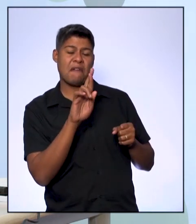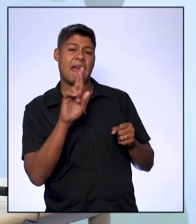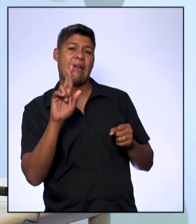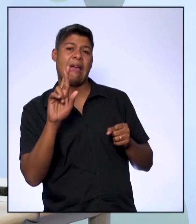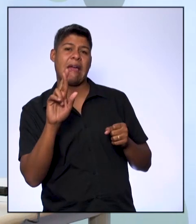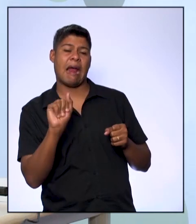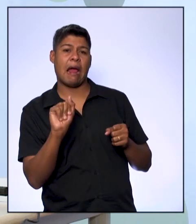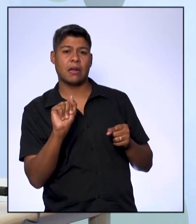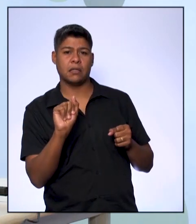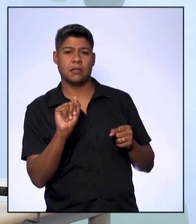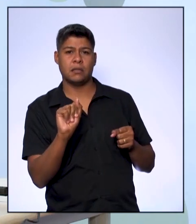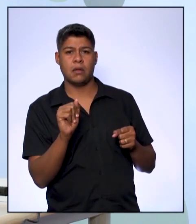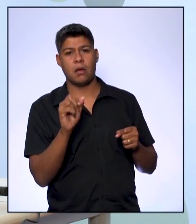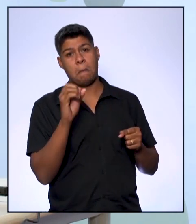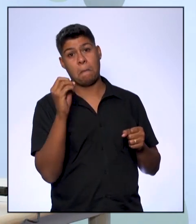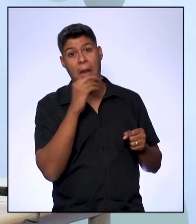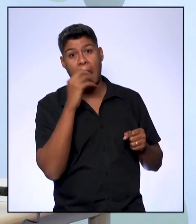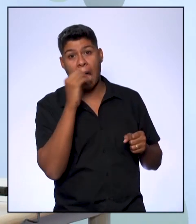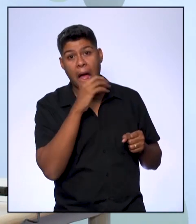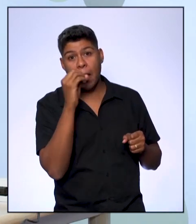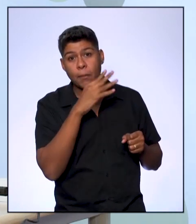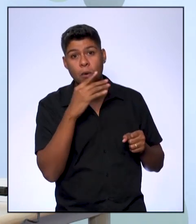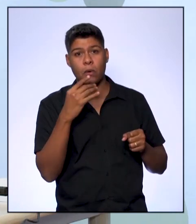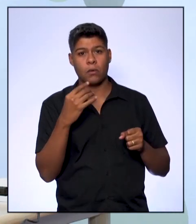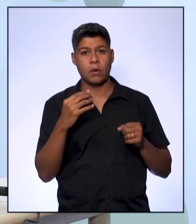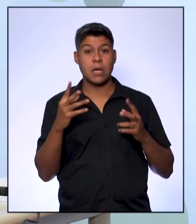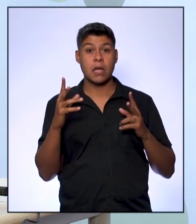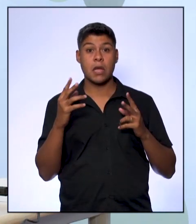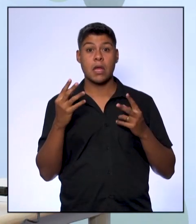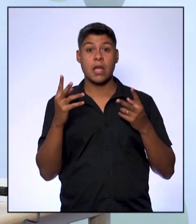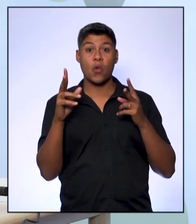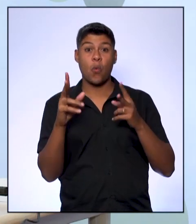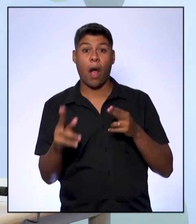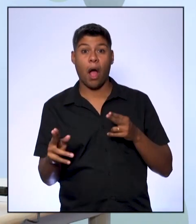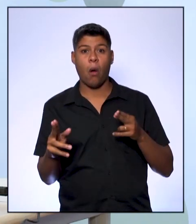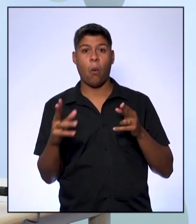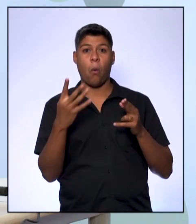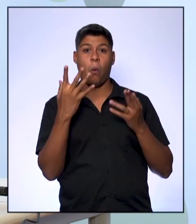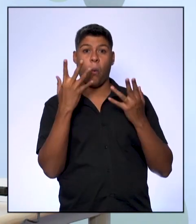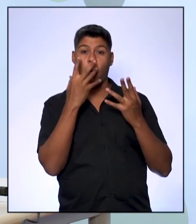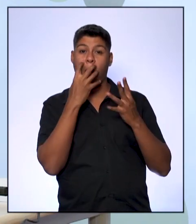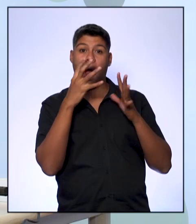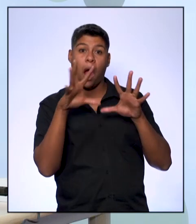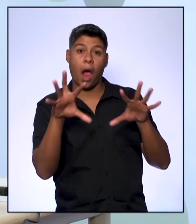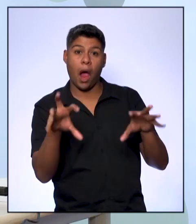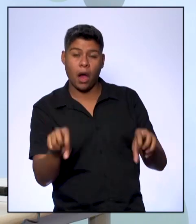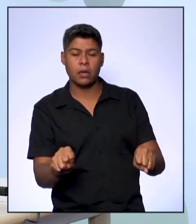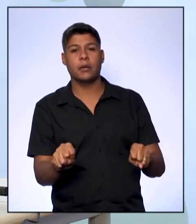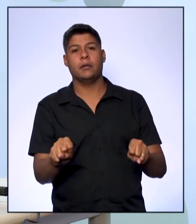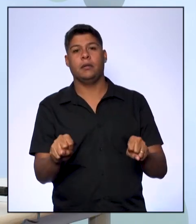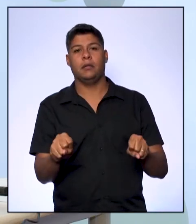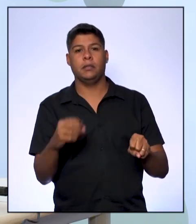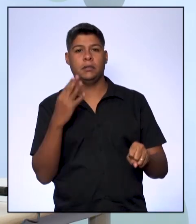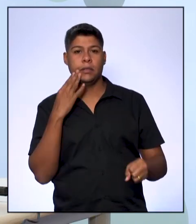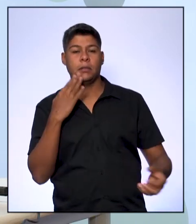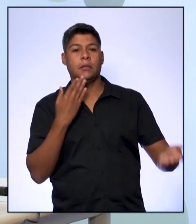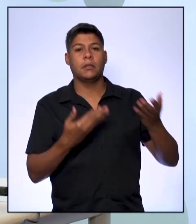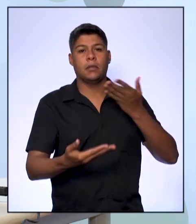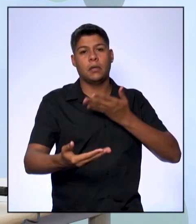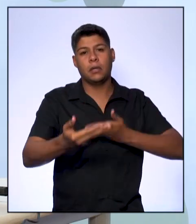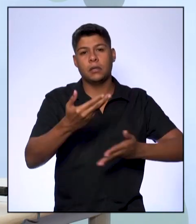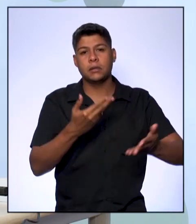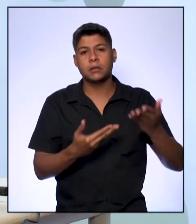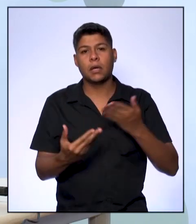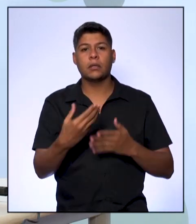lembrar sim ele é bravo como uma fera perfeita aí eu tiro o bravo que a relação